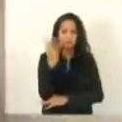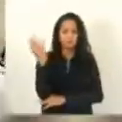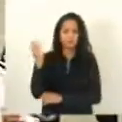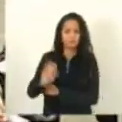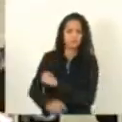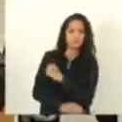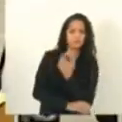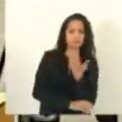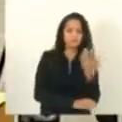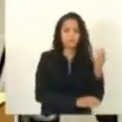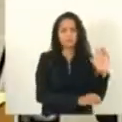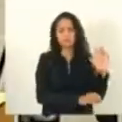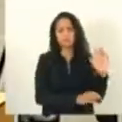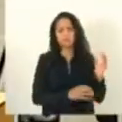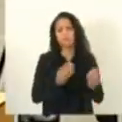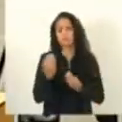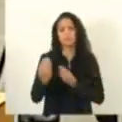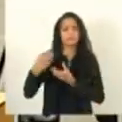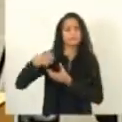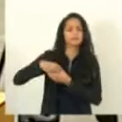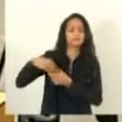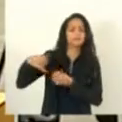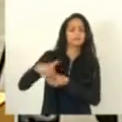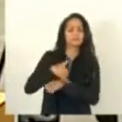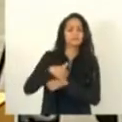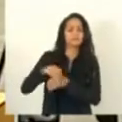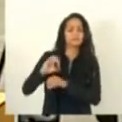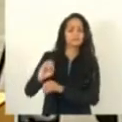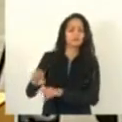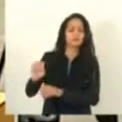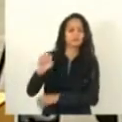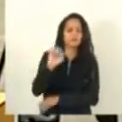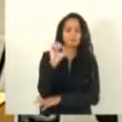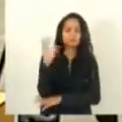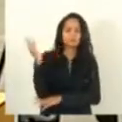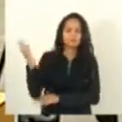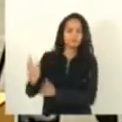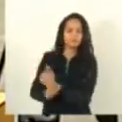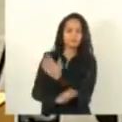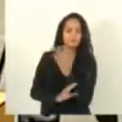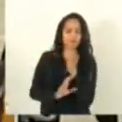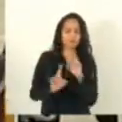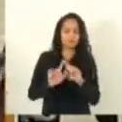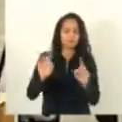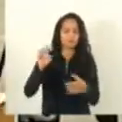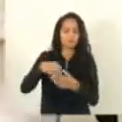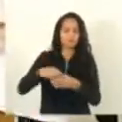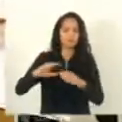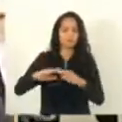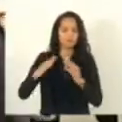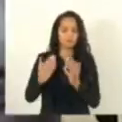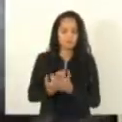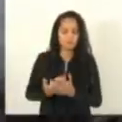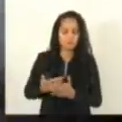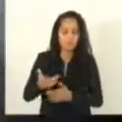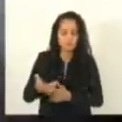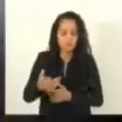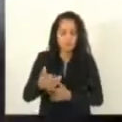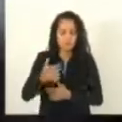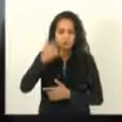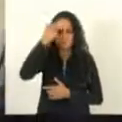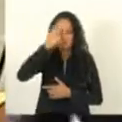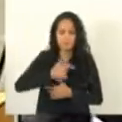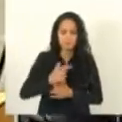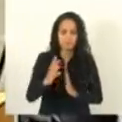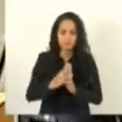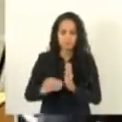você trabalha a educação ambiental se você não pratica isso naquilo que há de mais elementar hoje, que